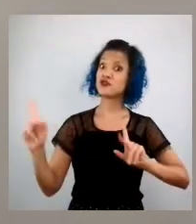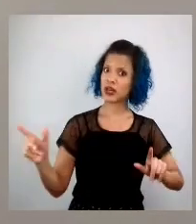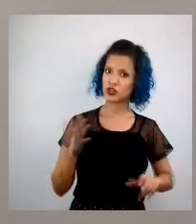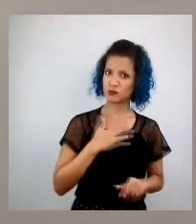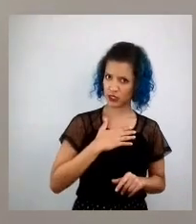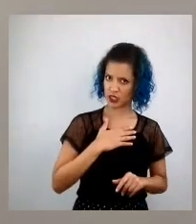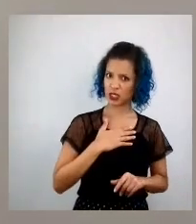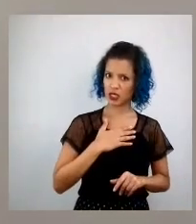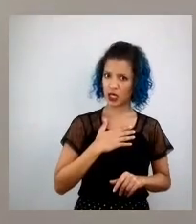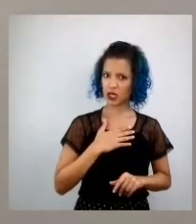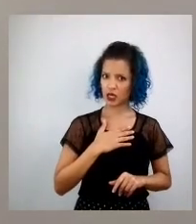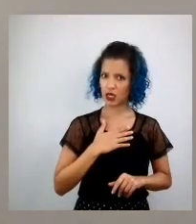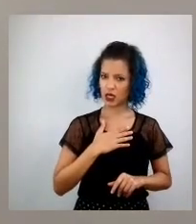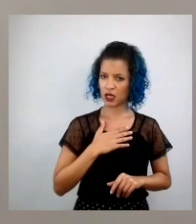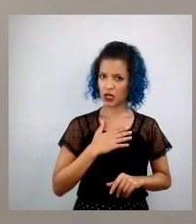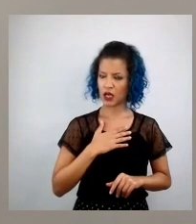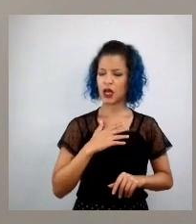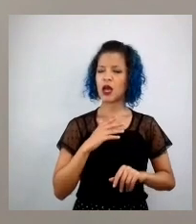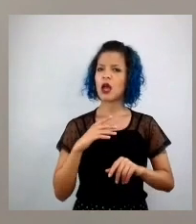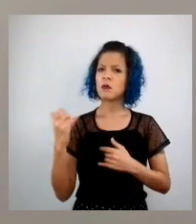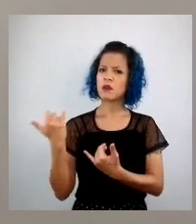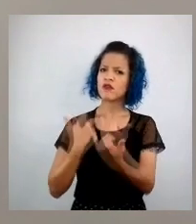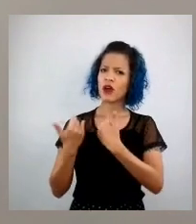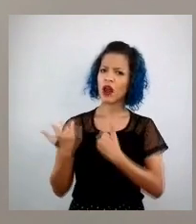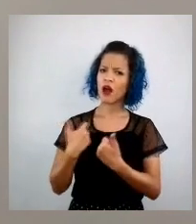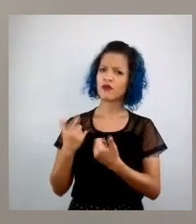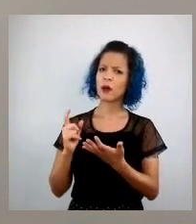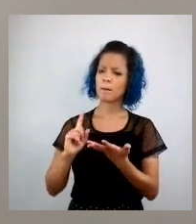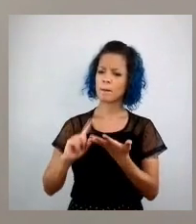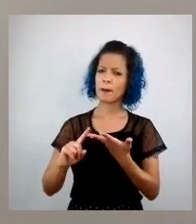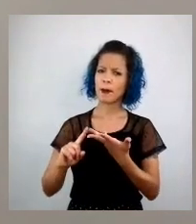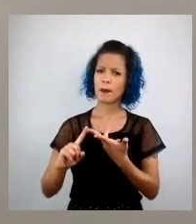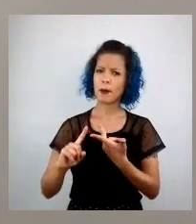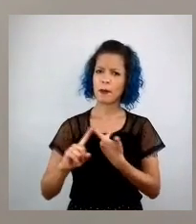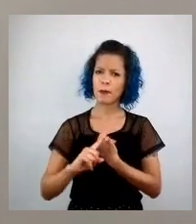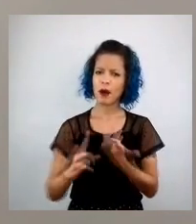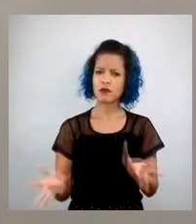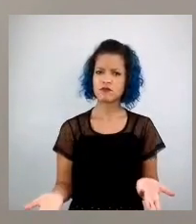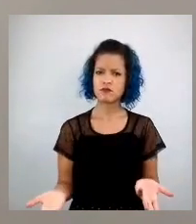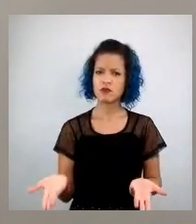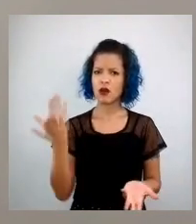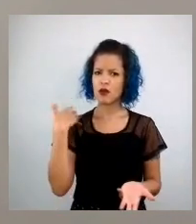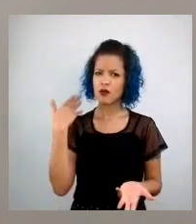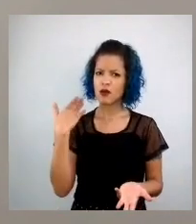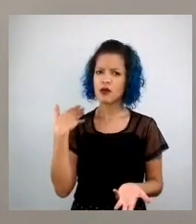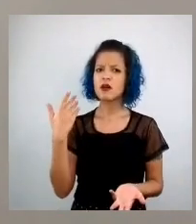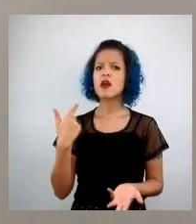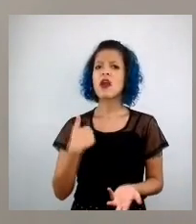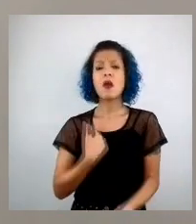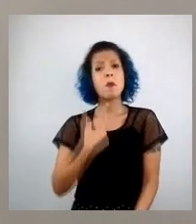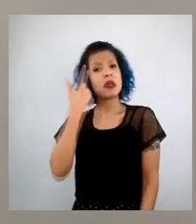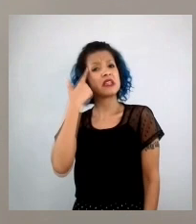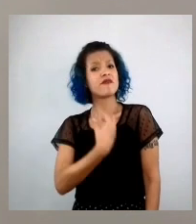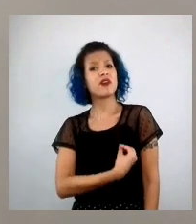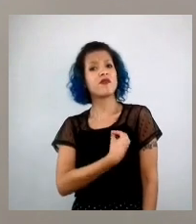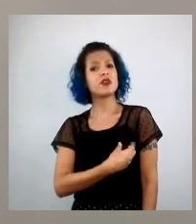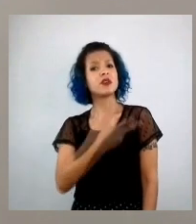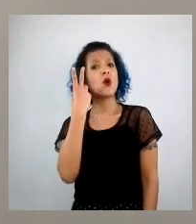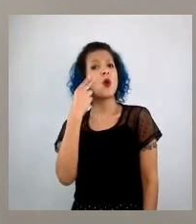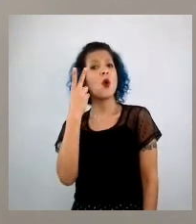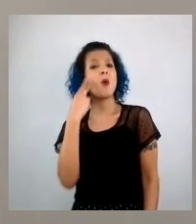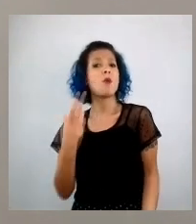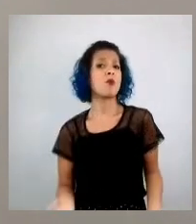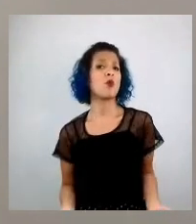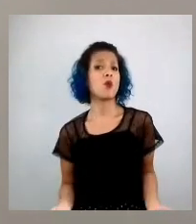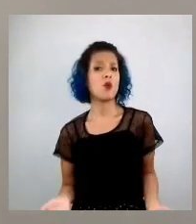necessariamente, me falavam, assim, porque até então, sabe, eu só queria ter uma vida comum, sabe? Era muito difícil, e é muito difícil para